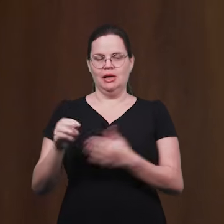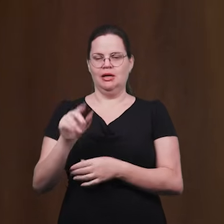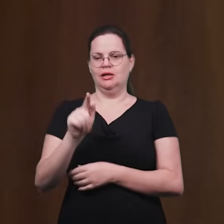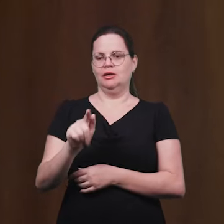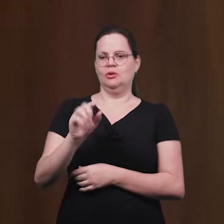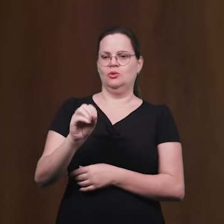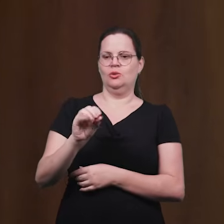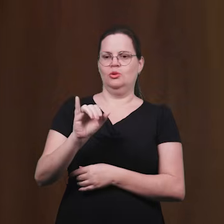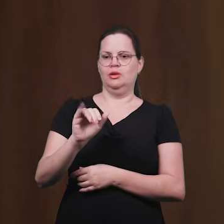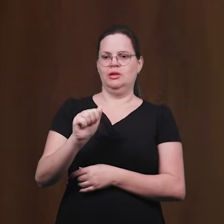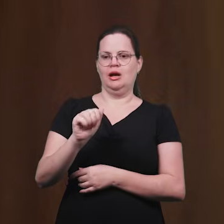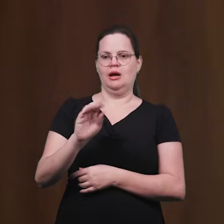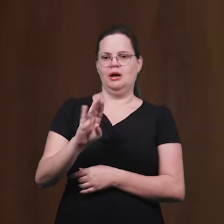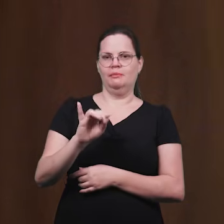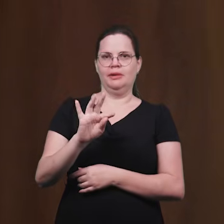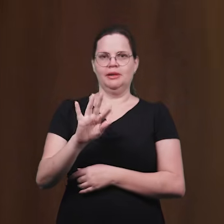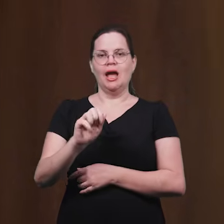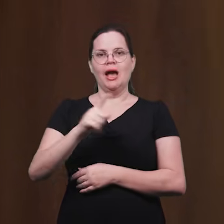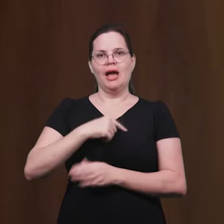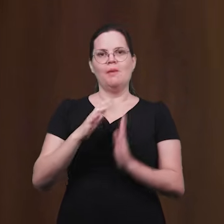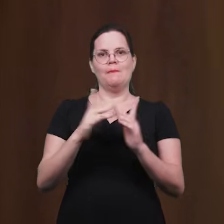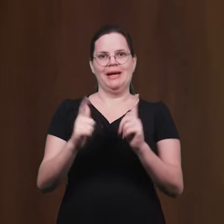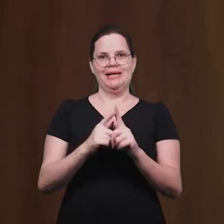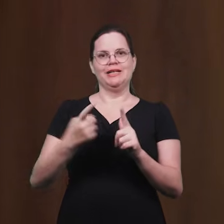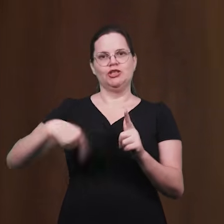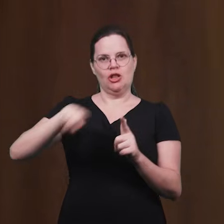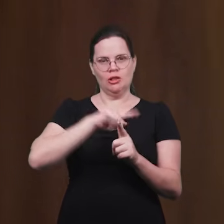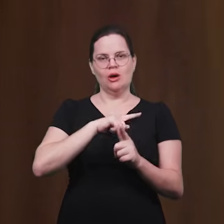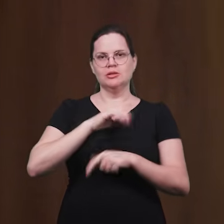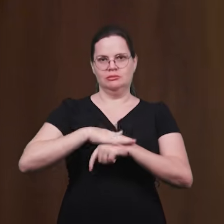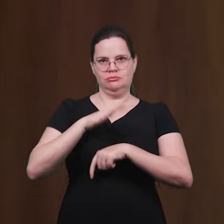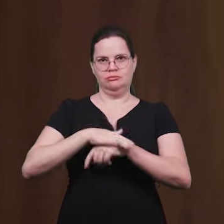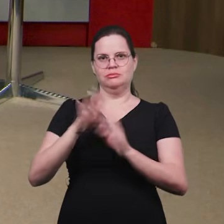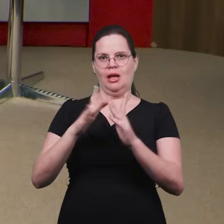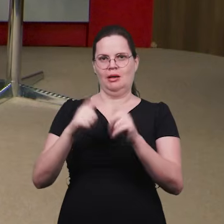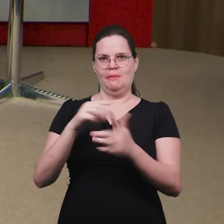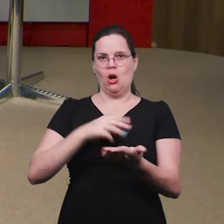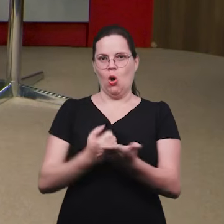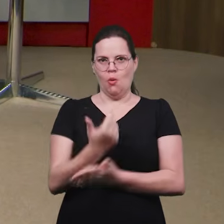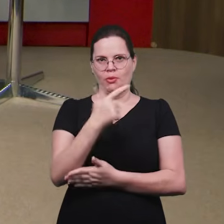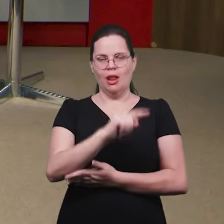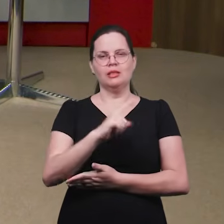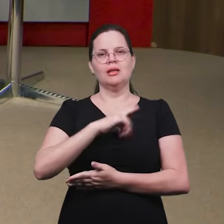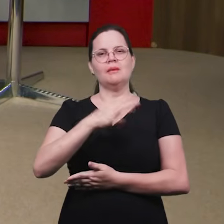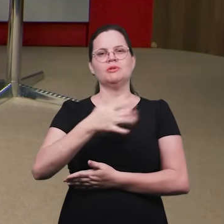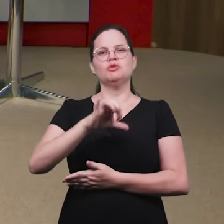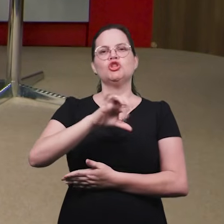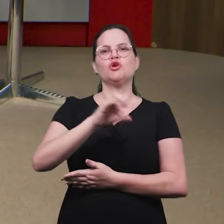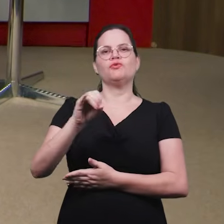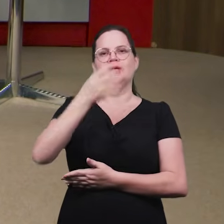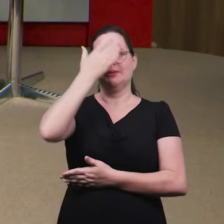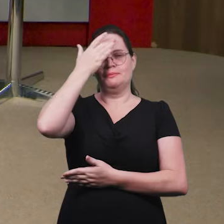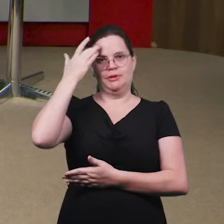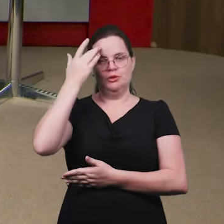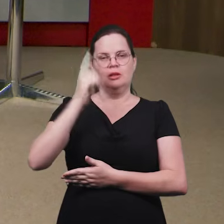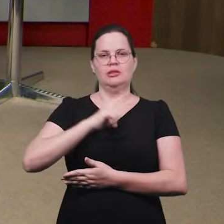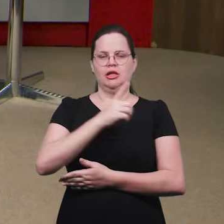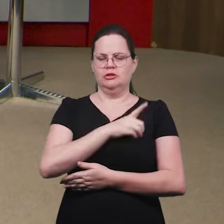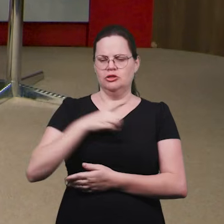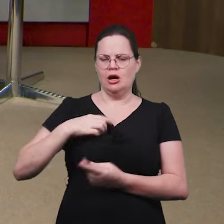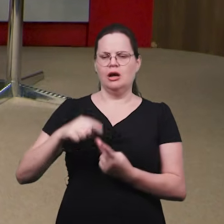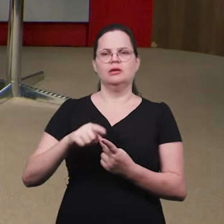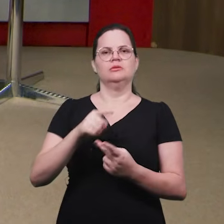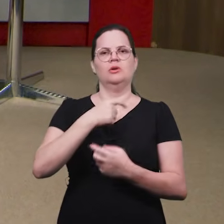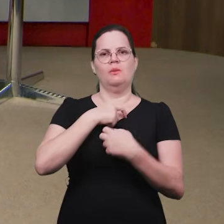que é uma propriedade nossa já com mais de 90 pessoas ali. né? Temos alguns diáconos,